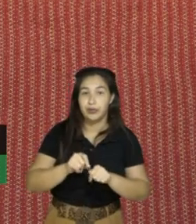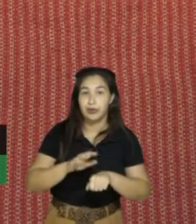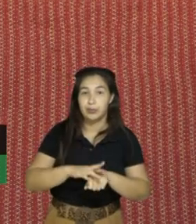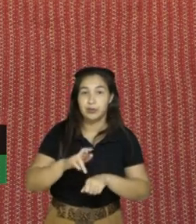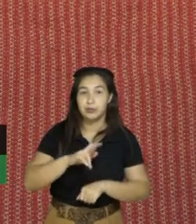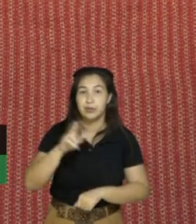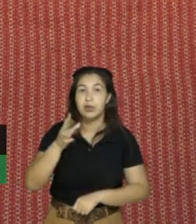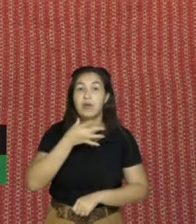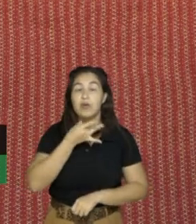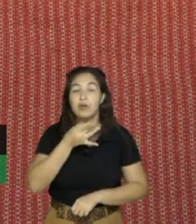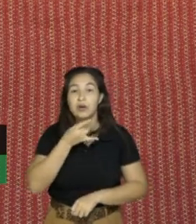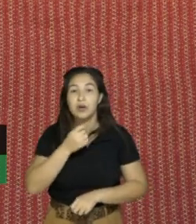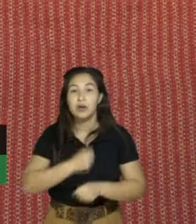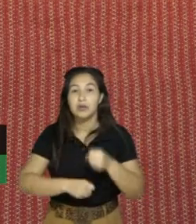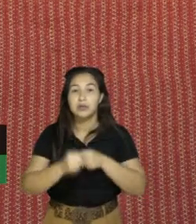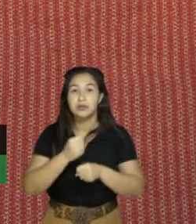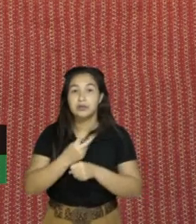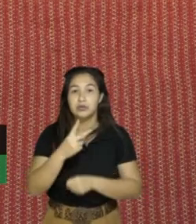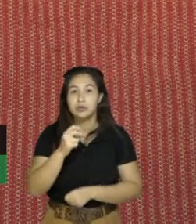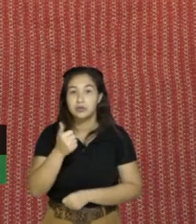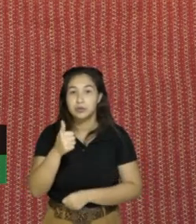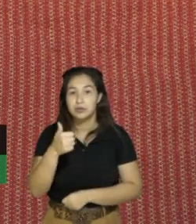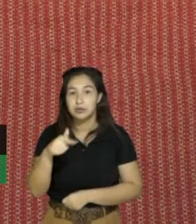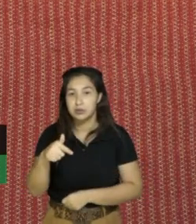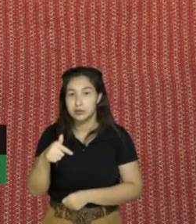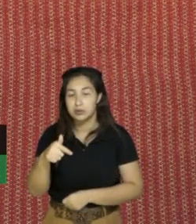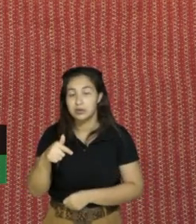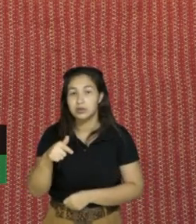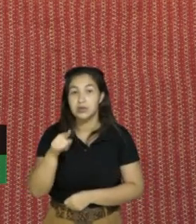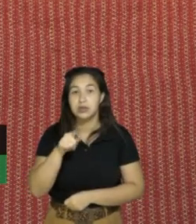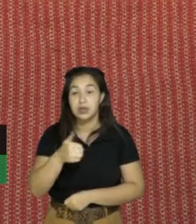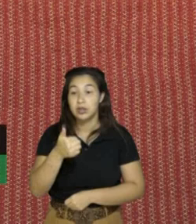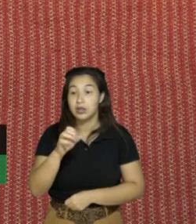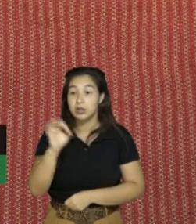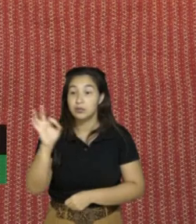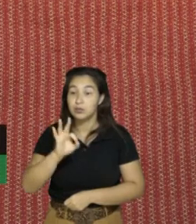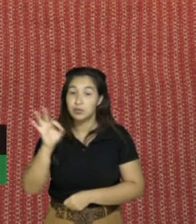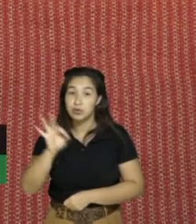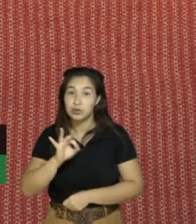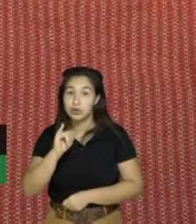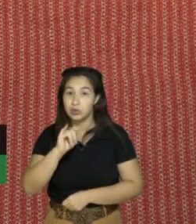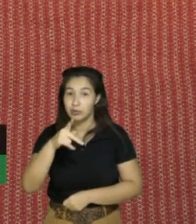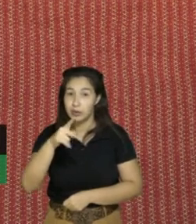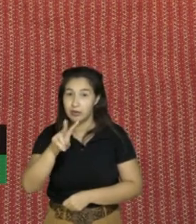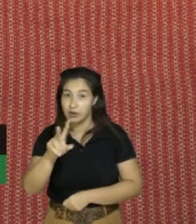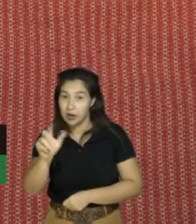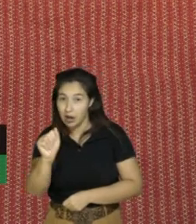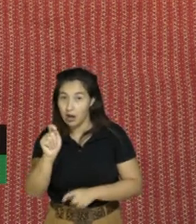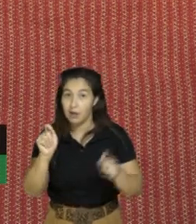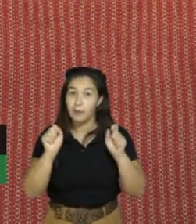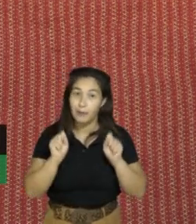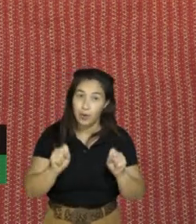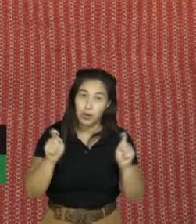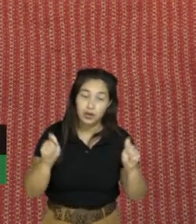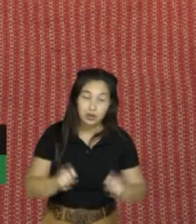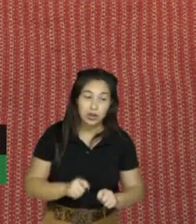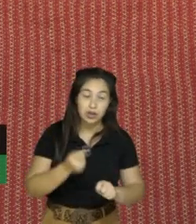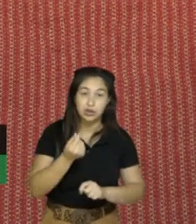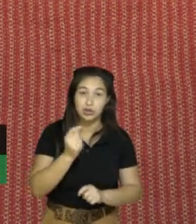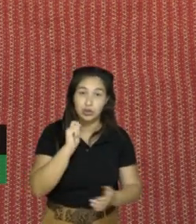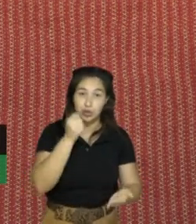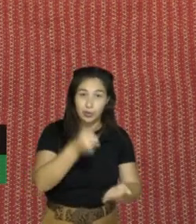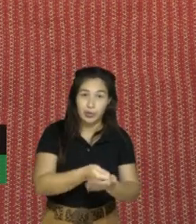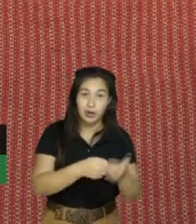dos 10% se juntando mais esse projeto aí tem certeza de que a secretaria de infraestrutura do Estado terá esse recurso é para